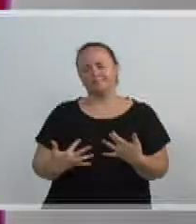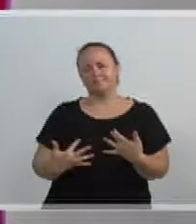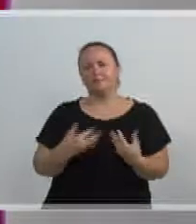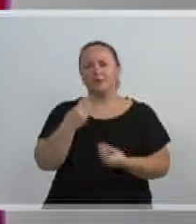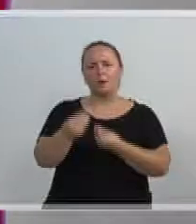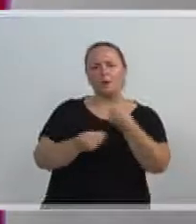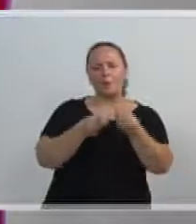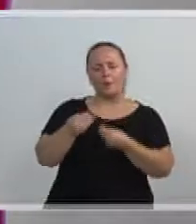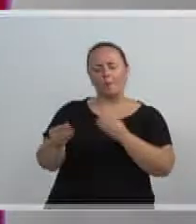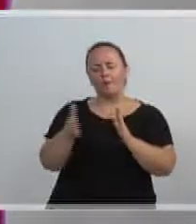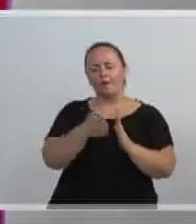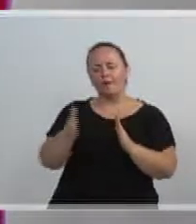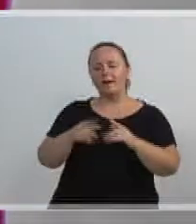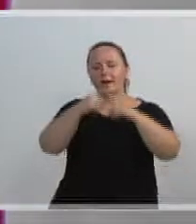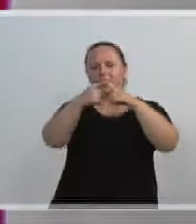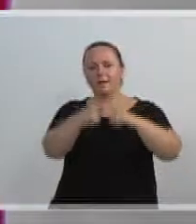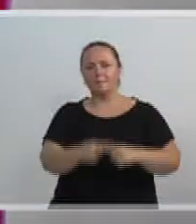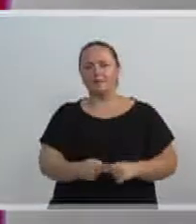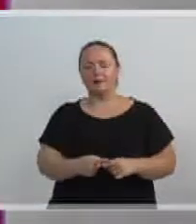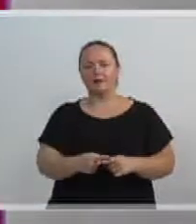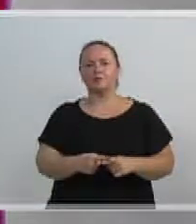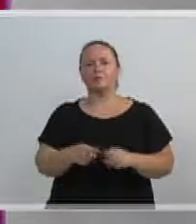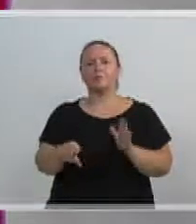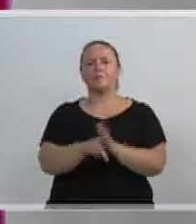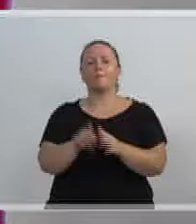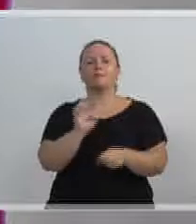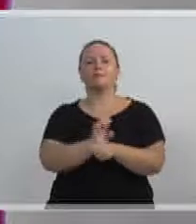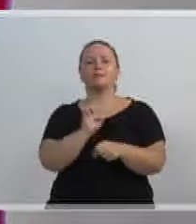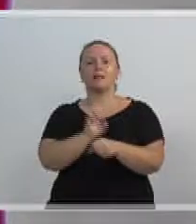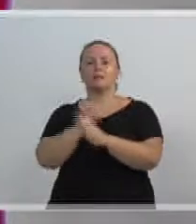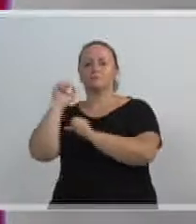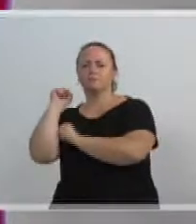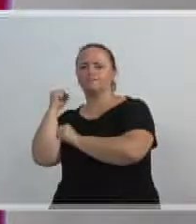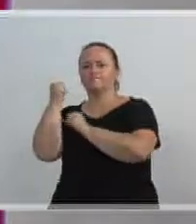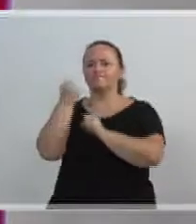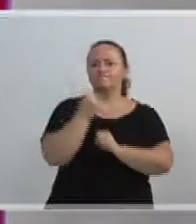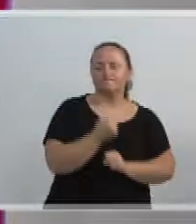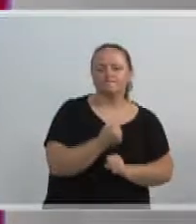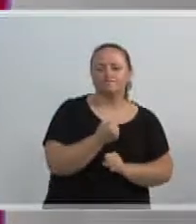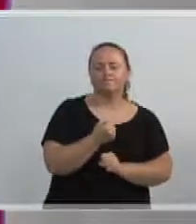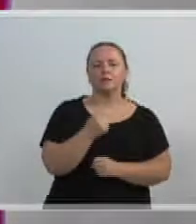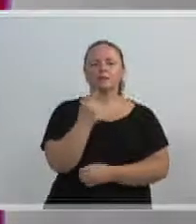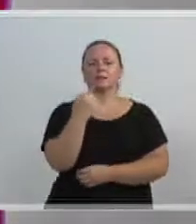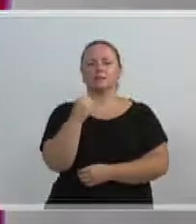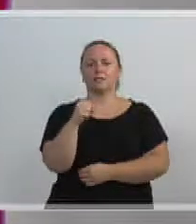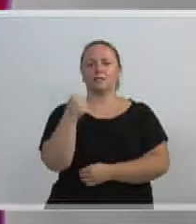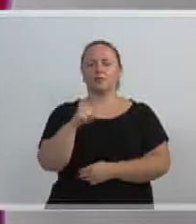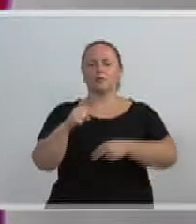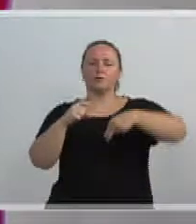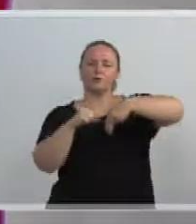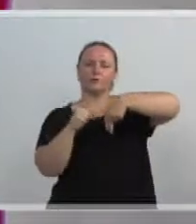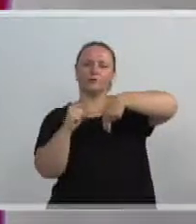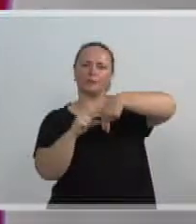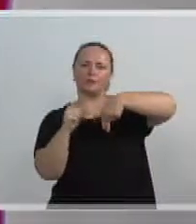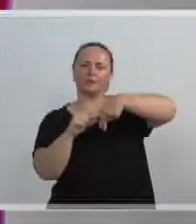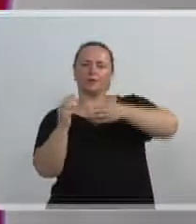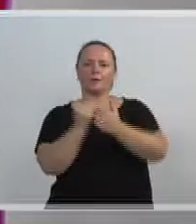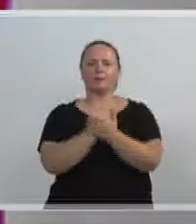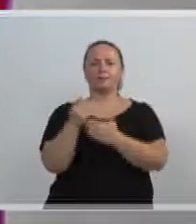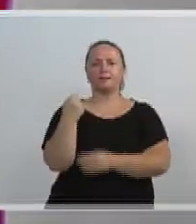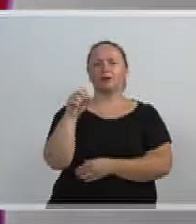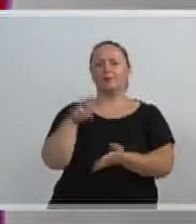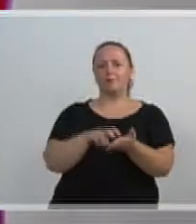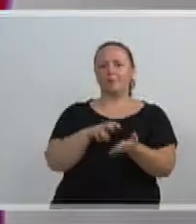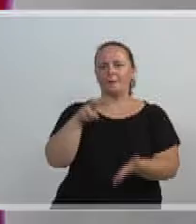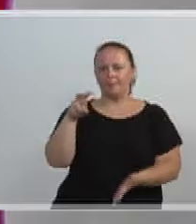etapa do Campeonato Estadual B de Karatê, dia 18 de março, no Shopping Norte. Lá no Shopping Norte, com início às 8 horas da